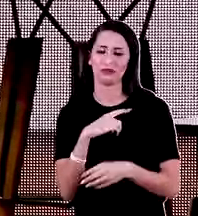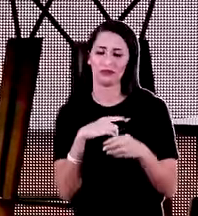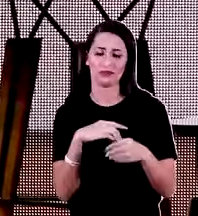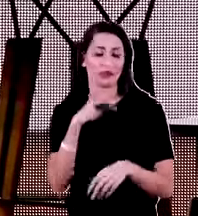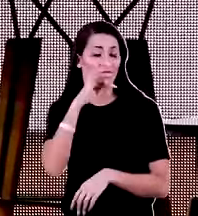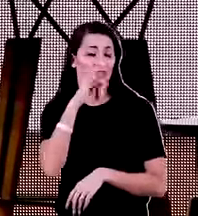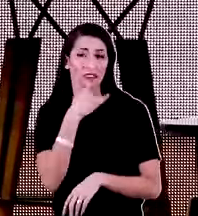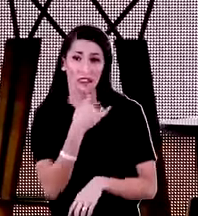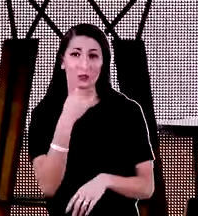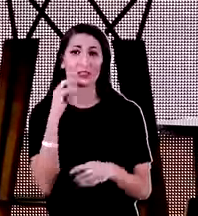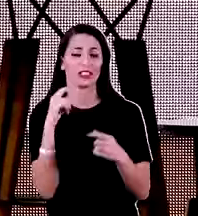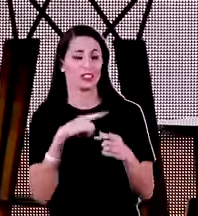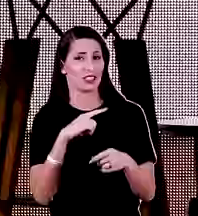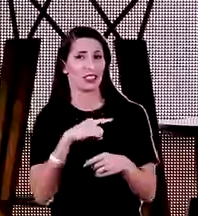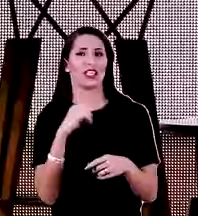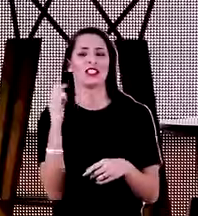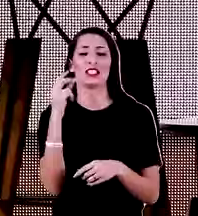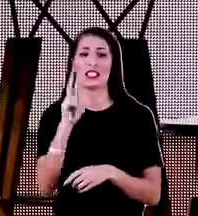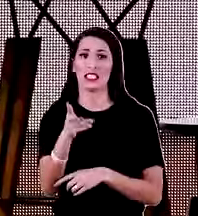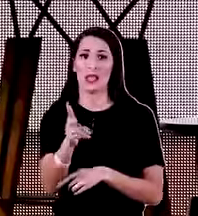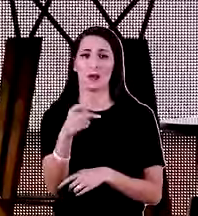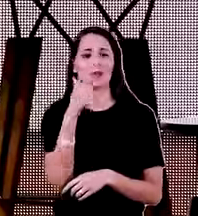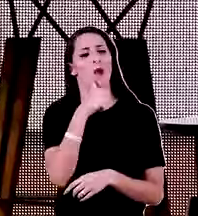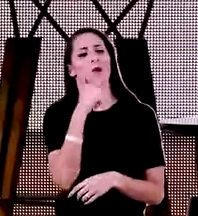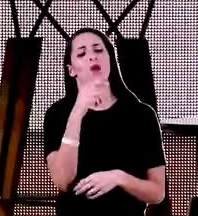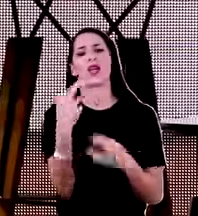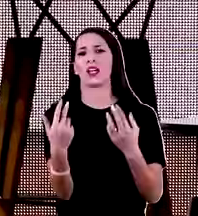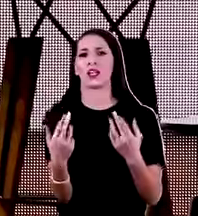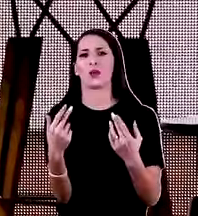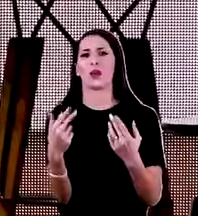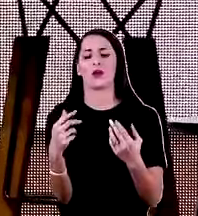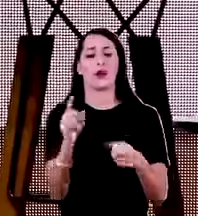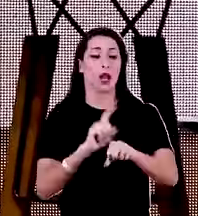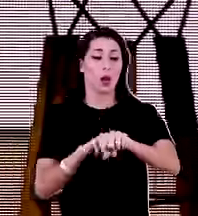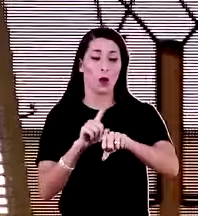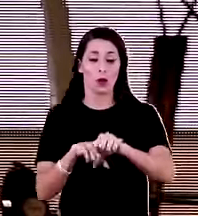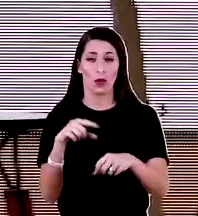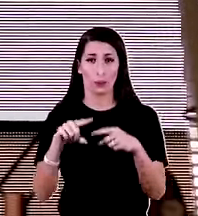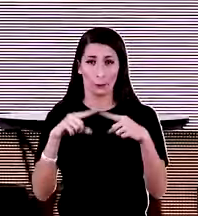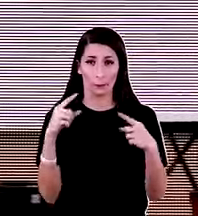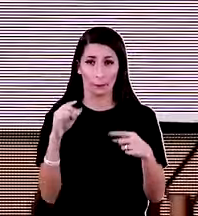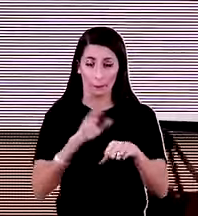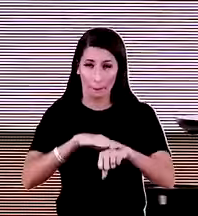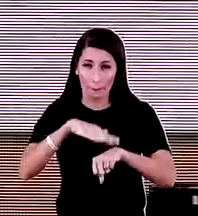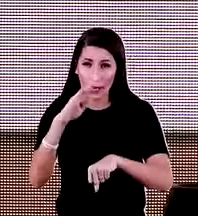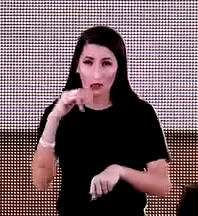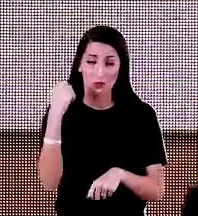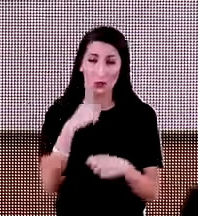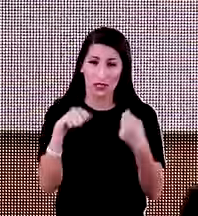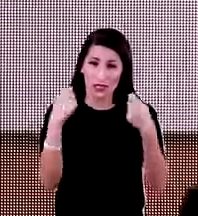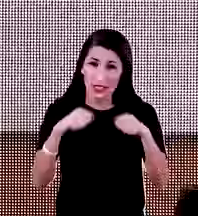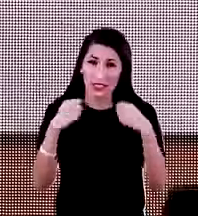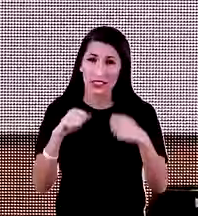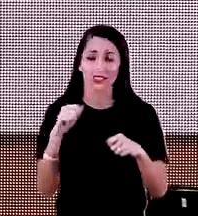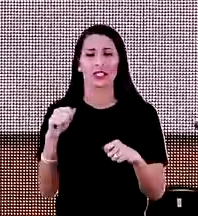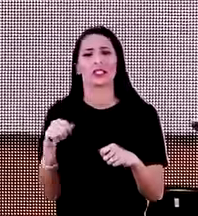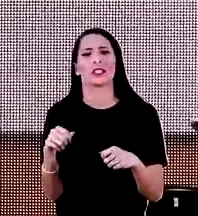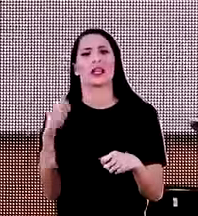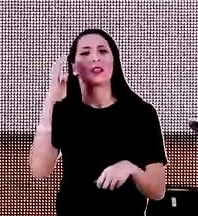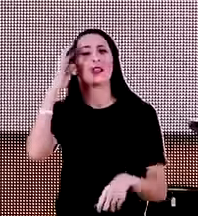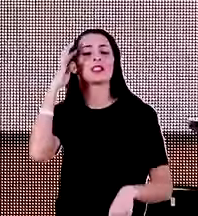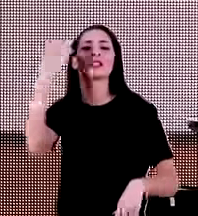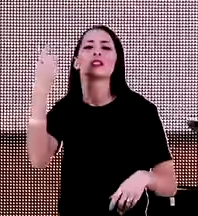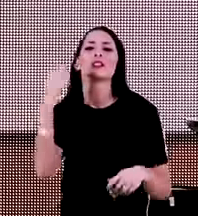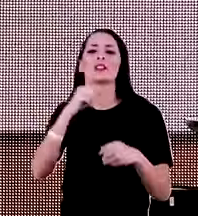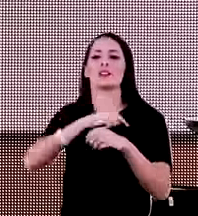Infelizmente, tem sempre uma órfã que na hora que a gente mais precisa, decide correr. Decide ir embora, mas a verdadeira